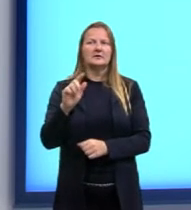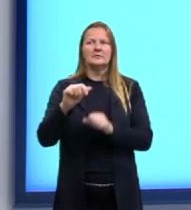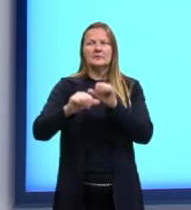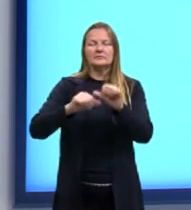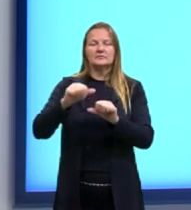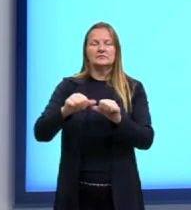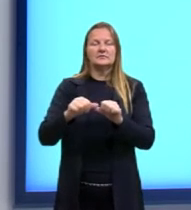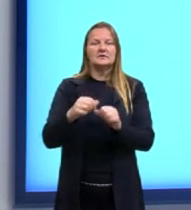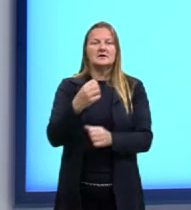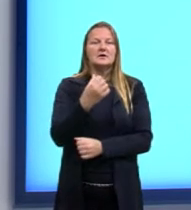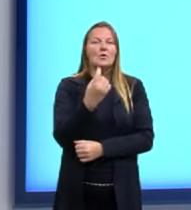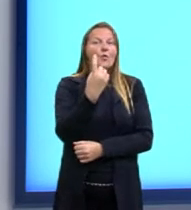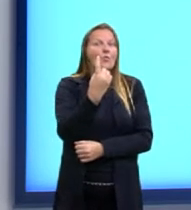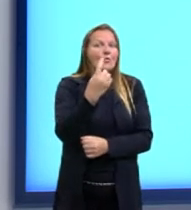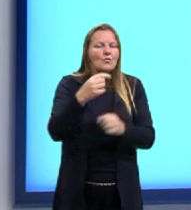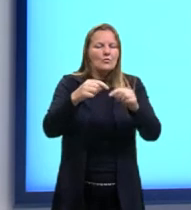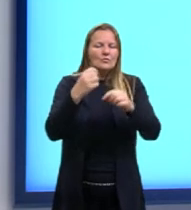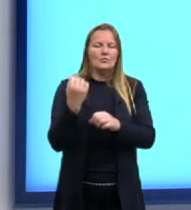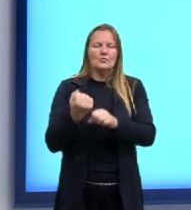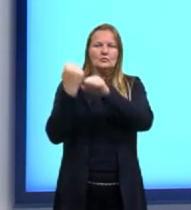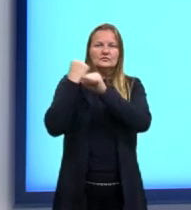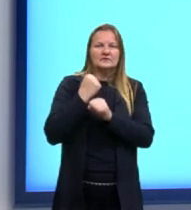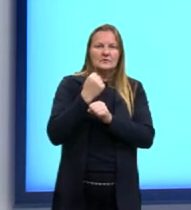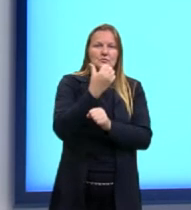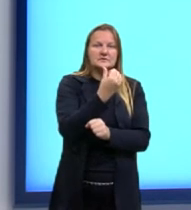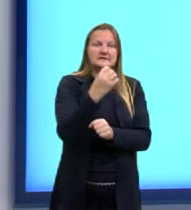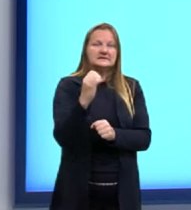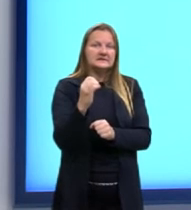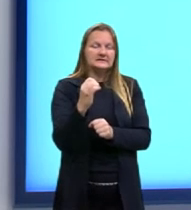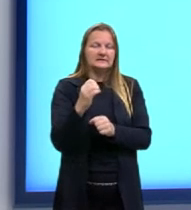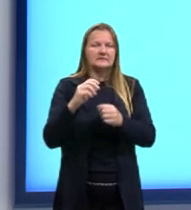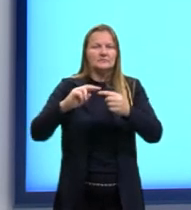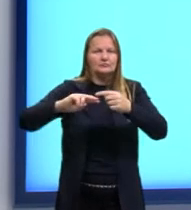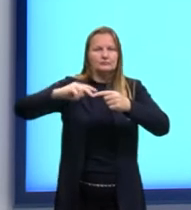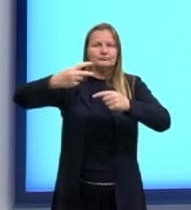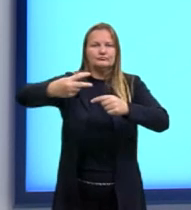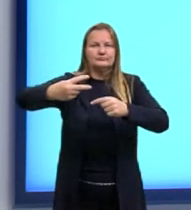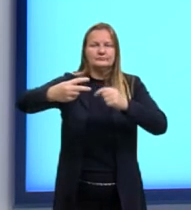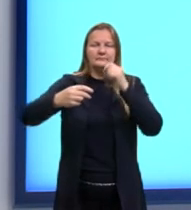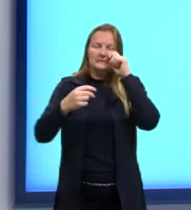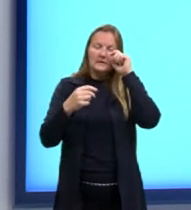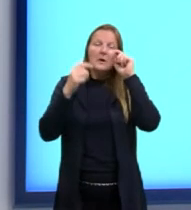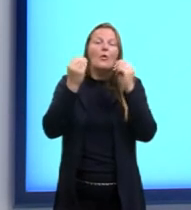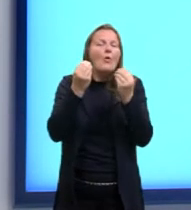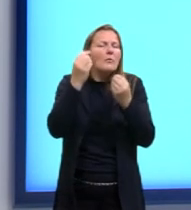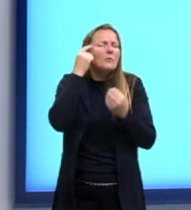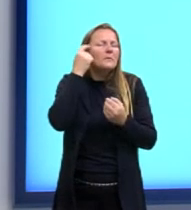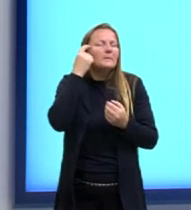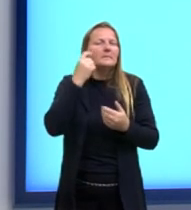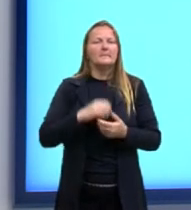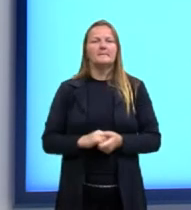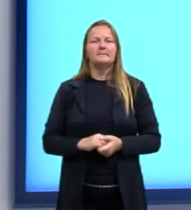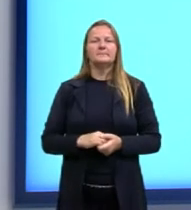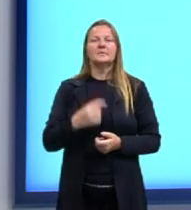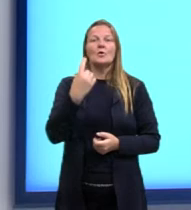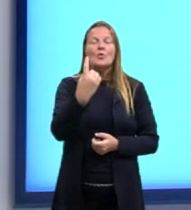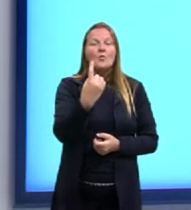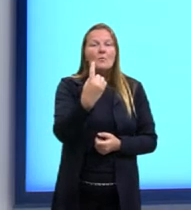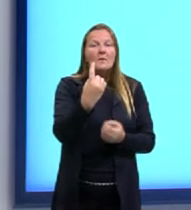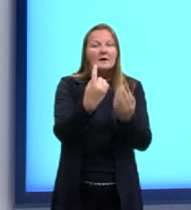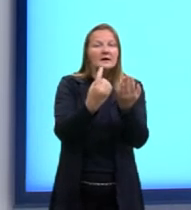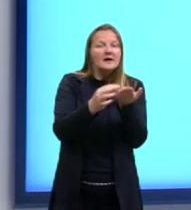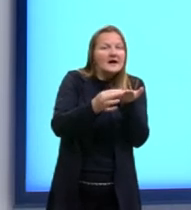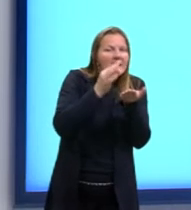saca esse valor ao quadrado Então a gente vai pensar no seguinte uma saca de